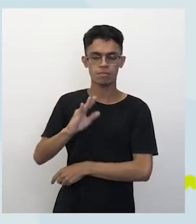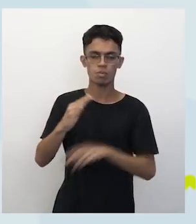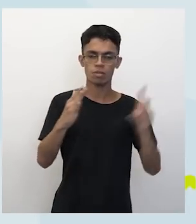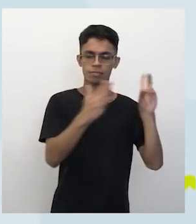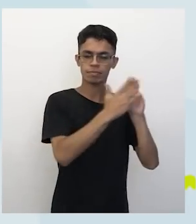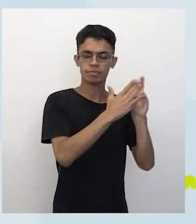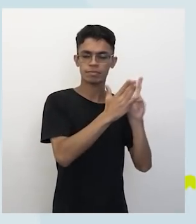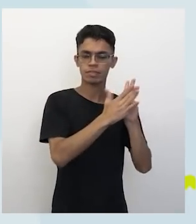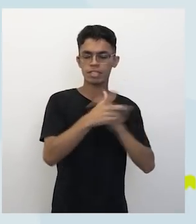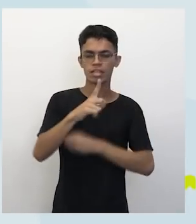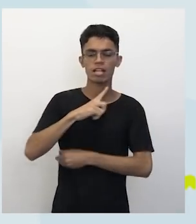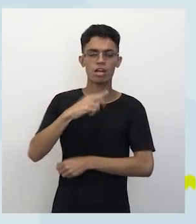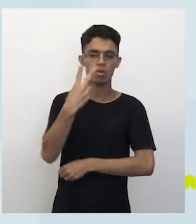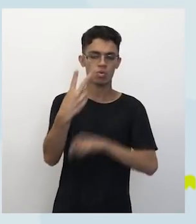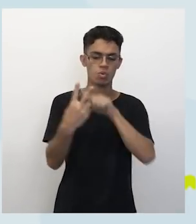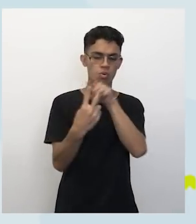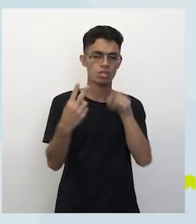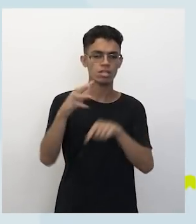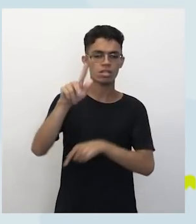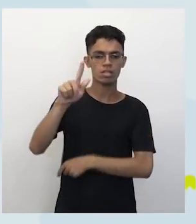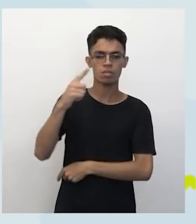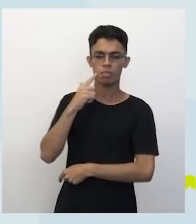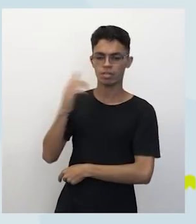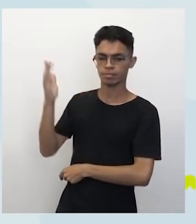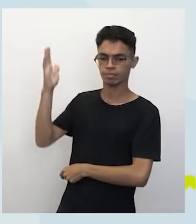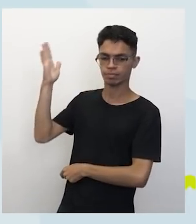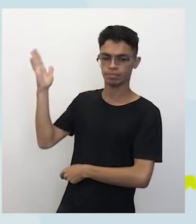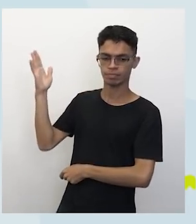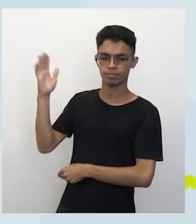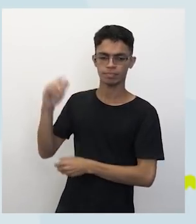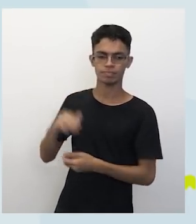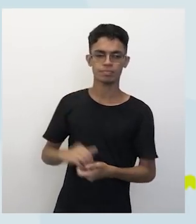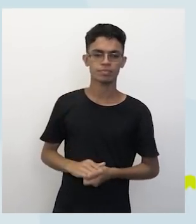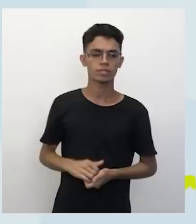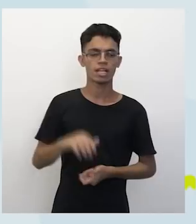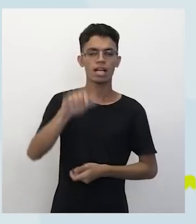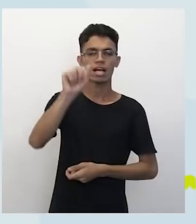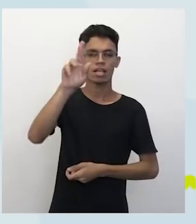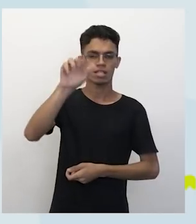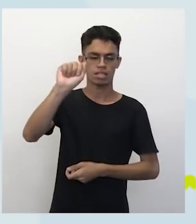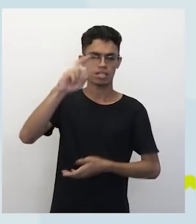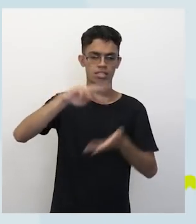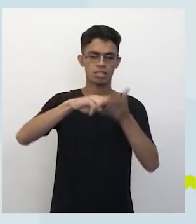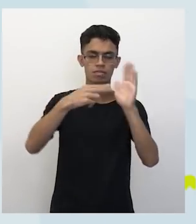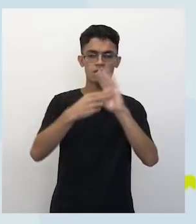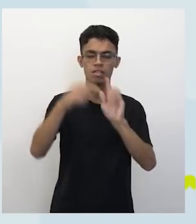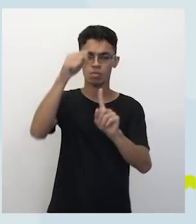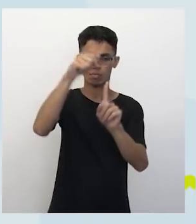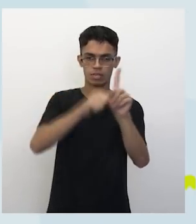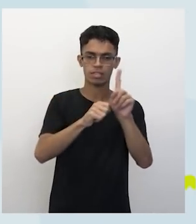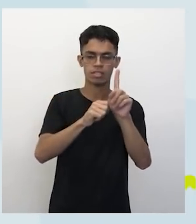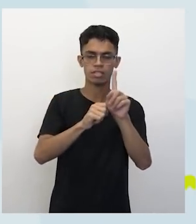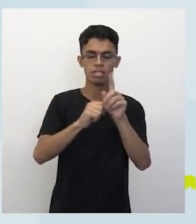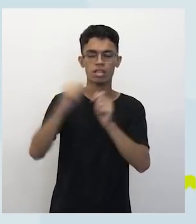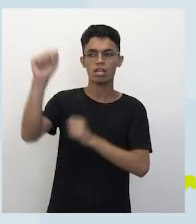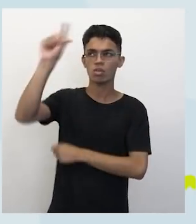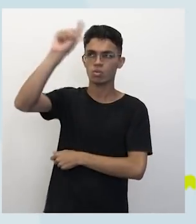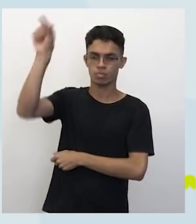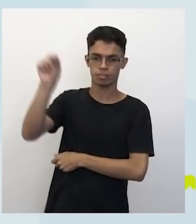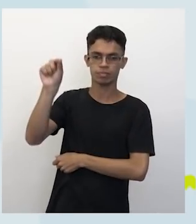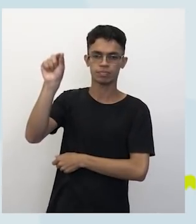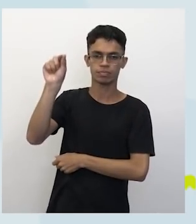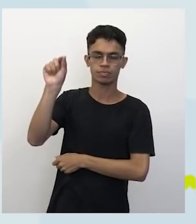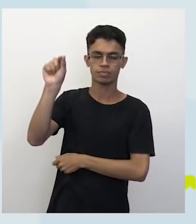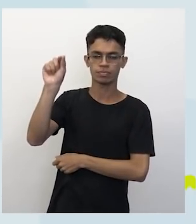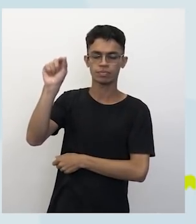tinha dois tempos, o Arapial e o Araimã. Ará significa mês e significa lua.